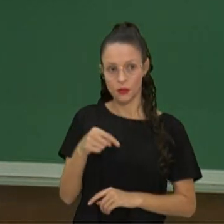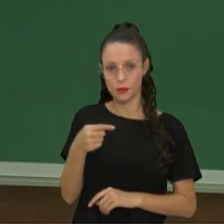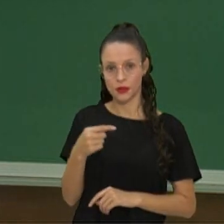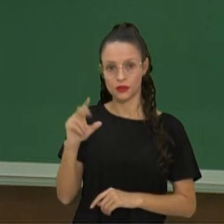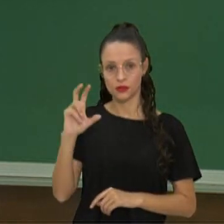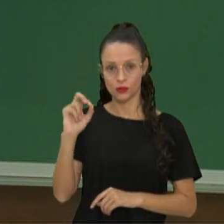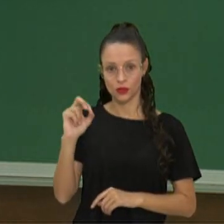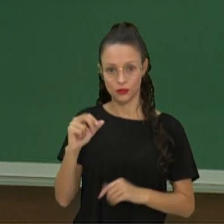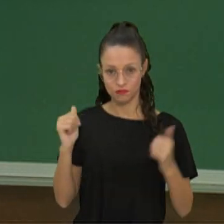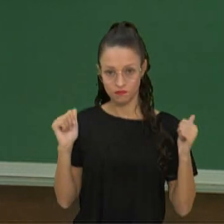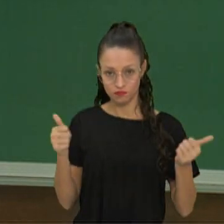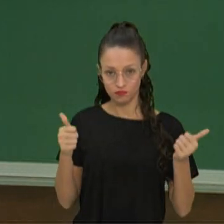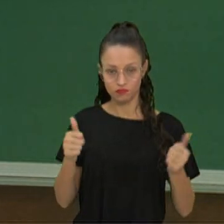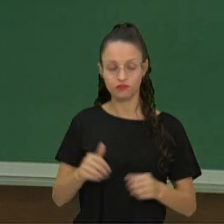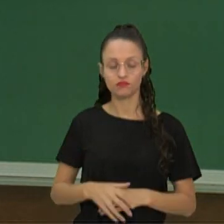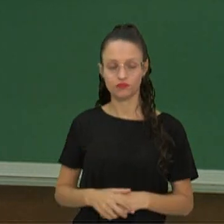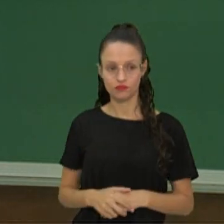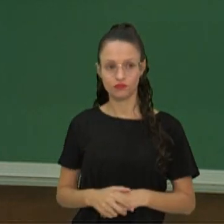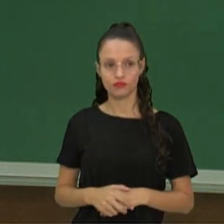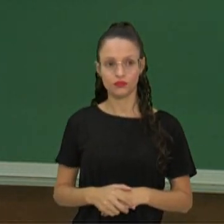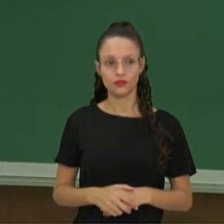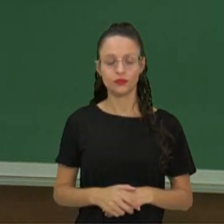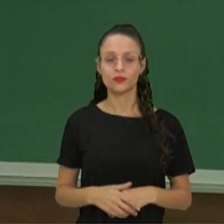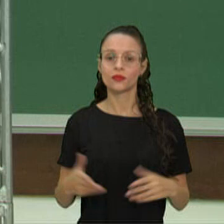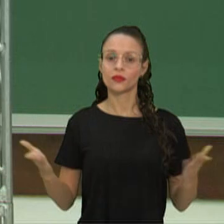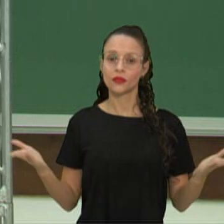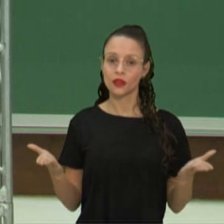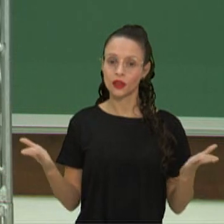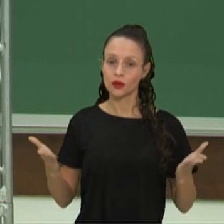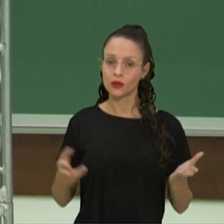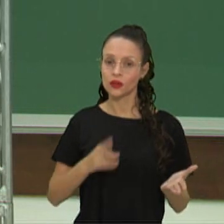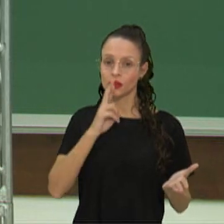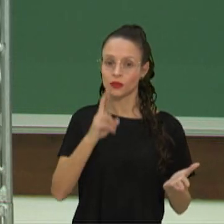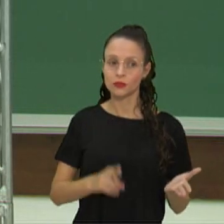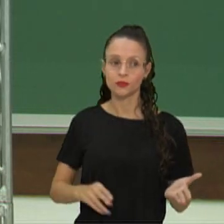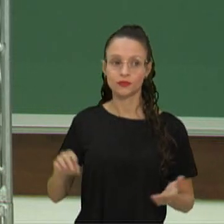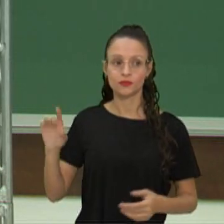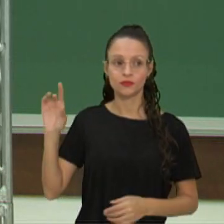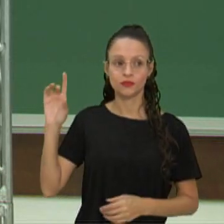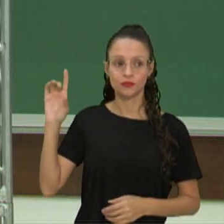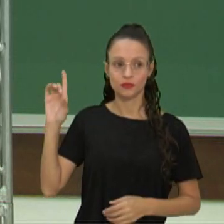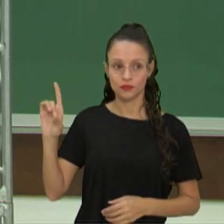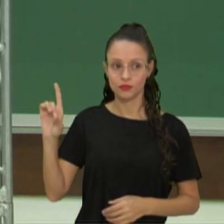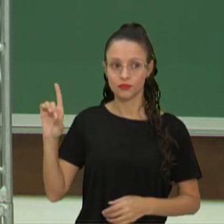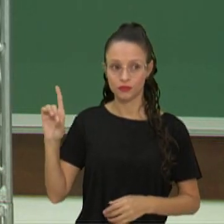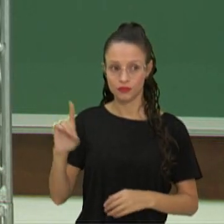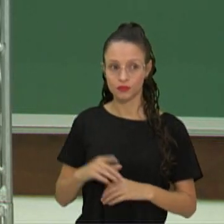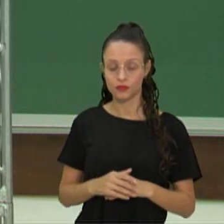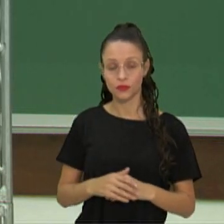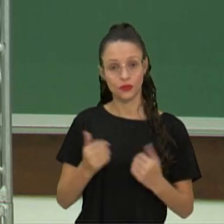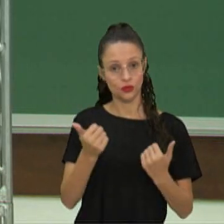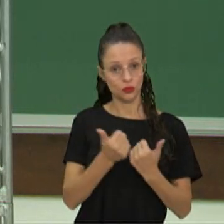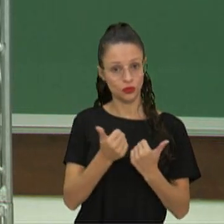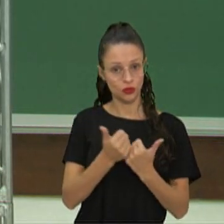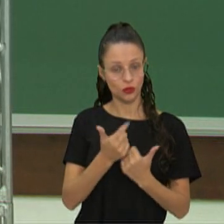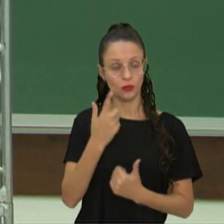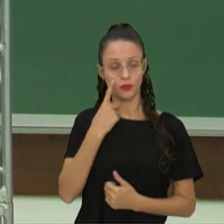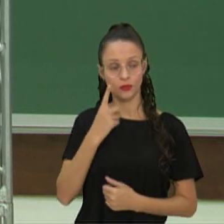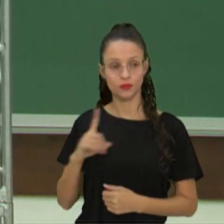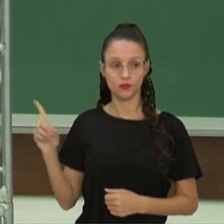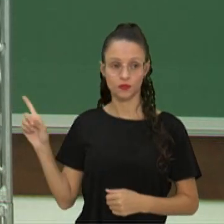menos 50. Beleza? Agora a gente vai resolver a letra D. A letra D ele pede uma substituição. Então vamos dar uma